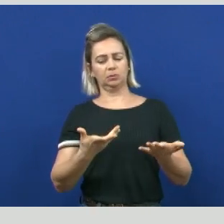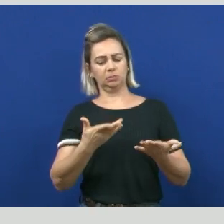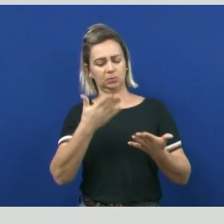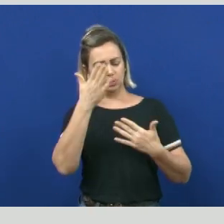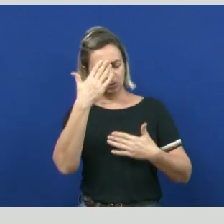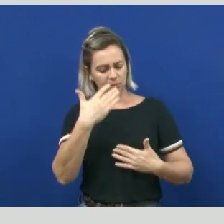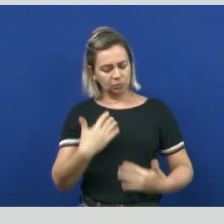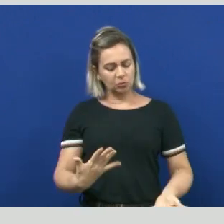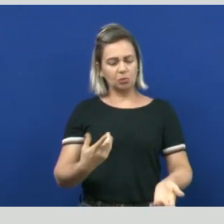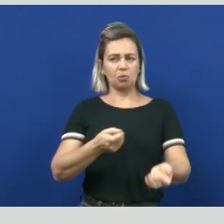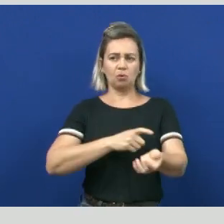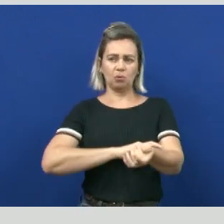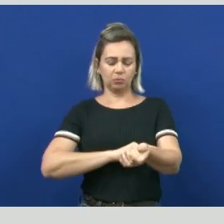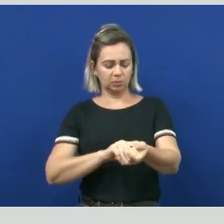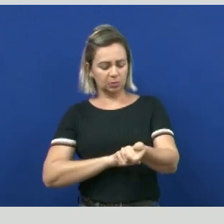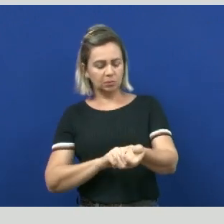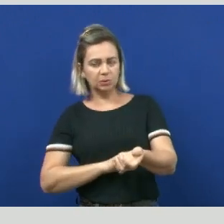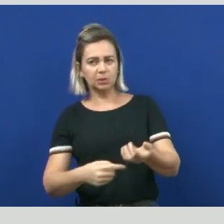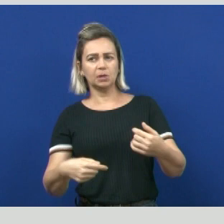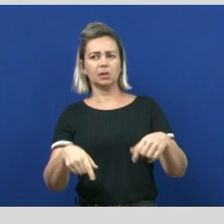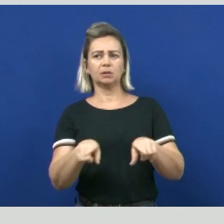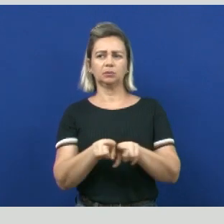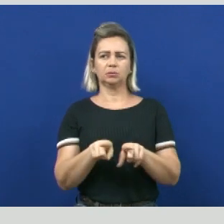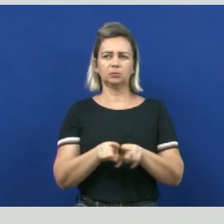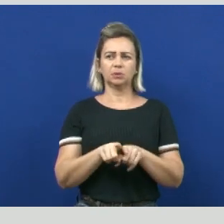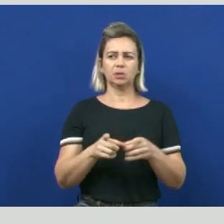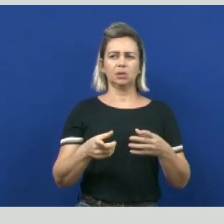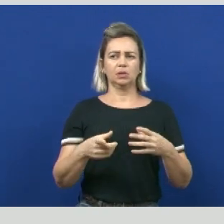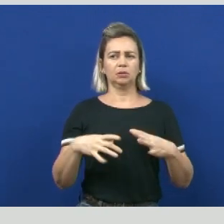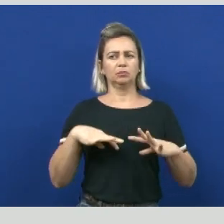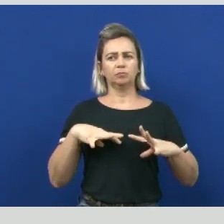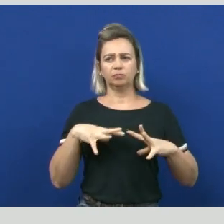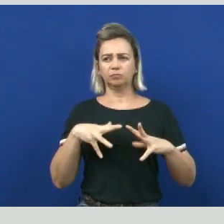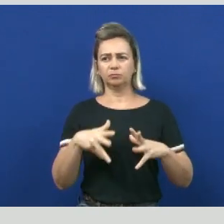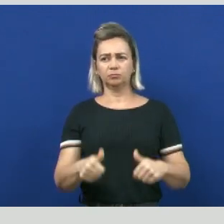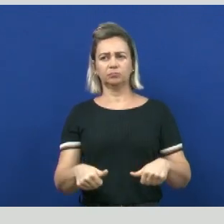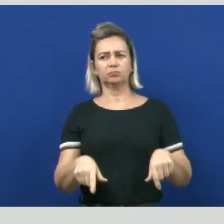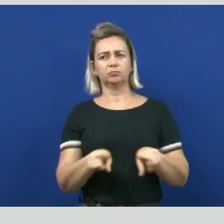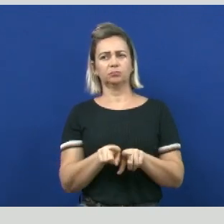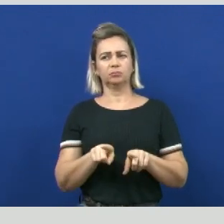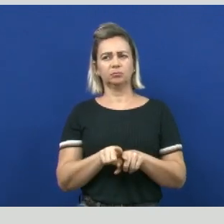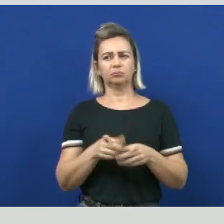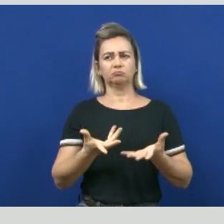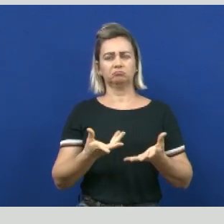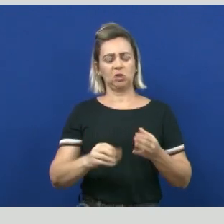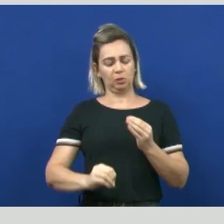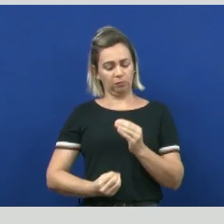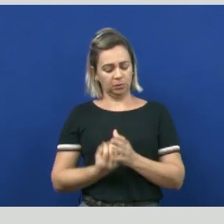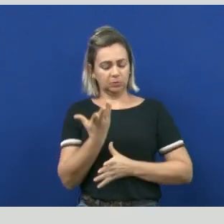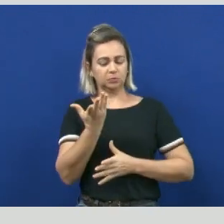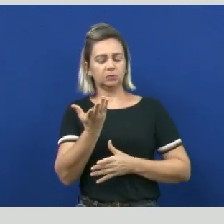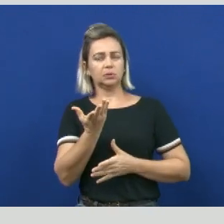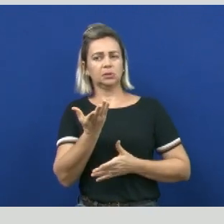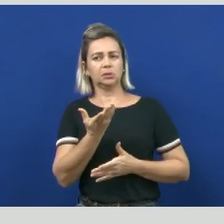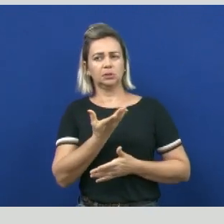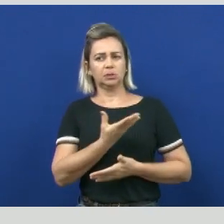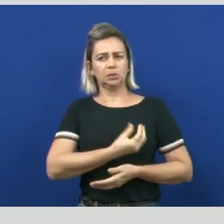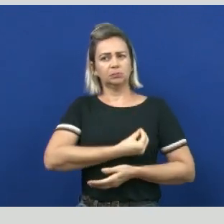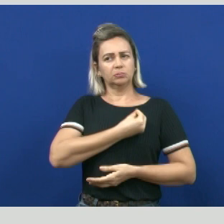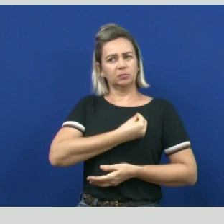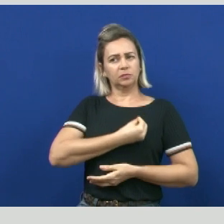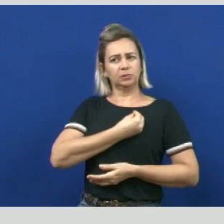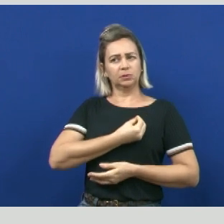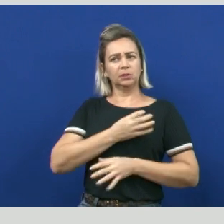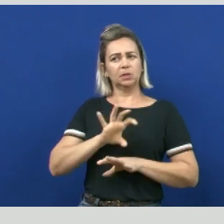enfim. Vários sistemas irão formar um organismo, ou, no caso, um indivíduo, uma espécie, né? E várias